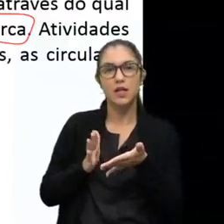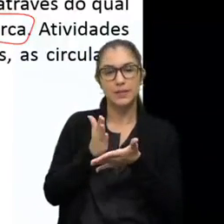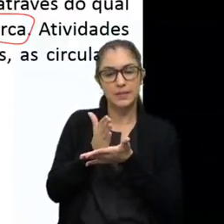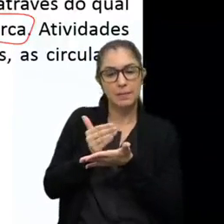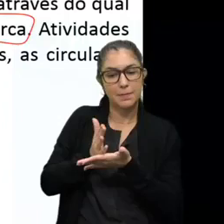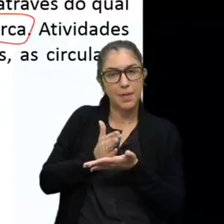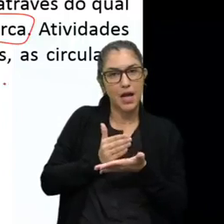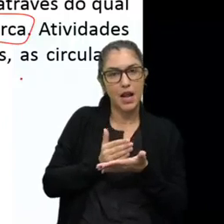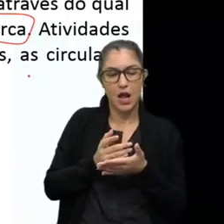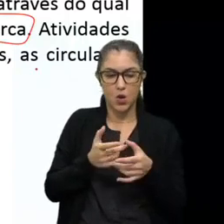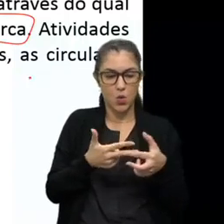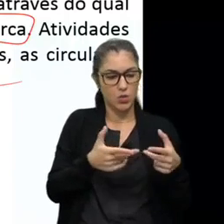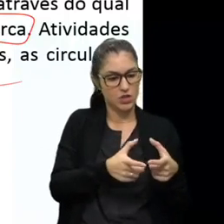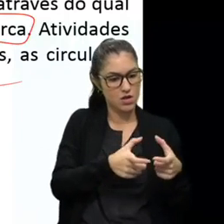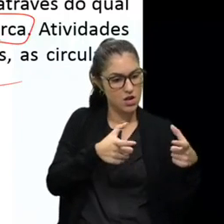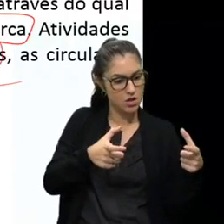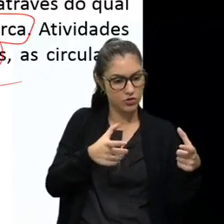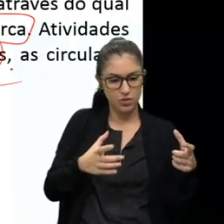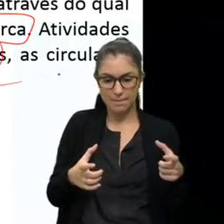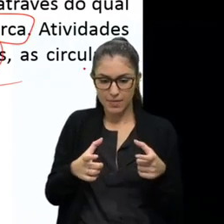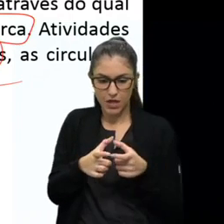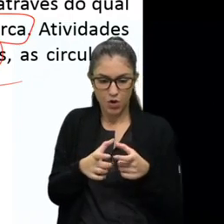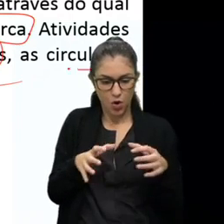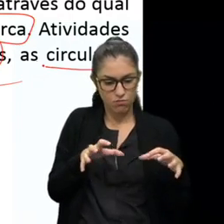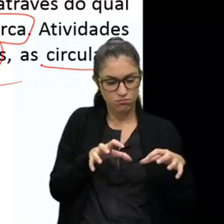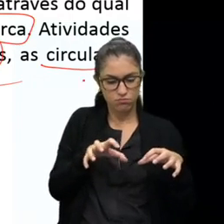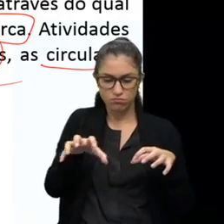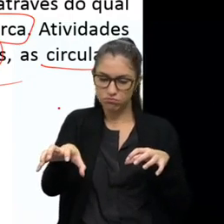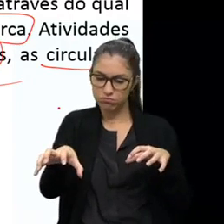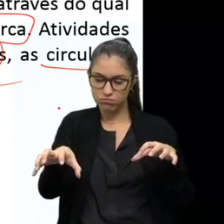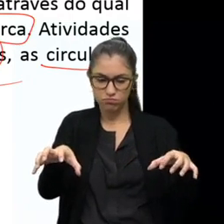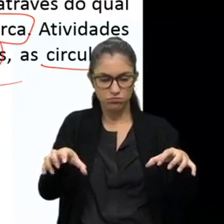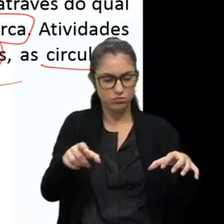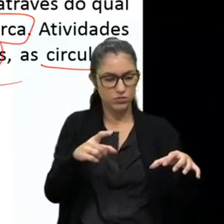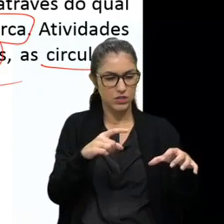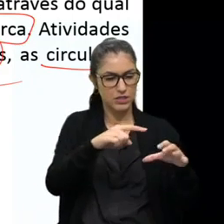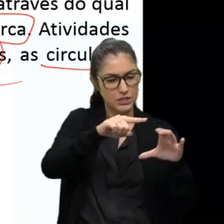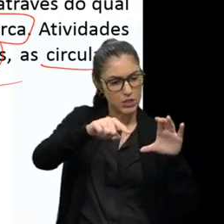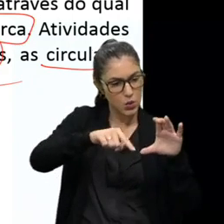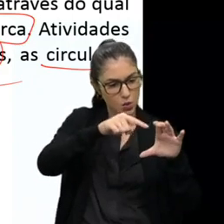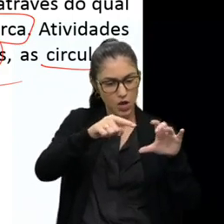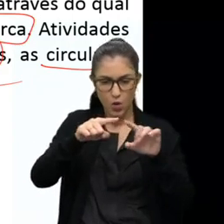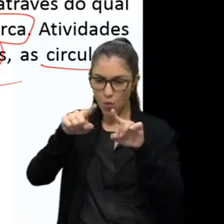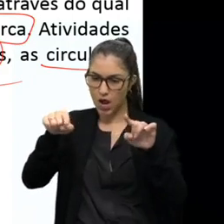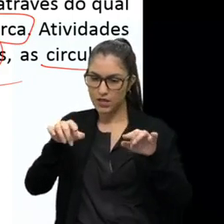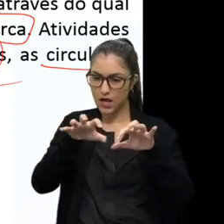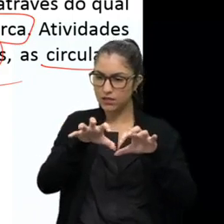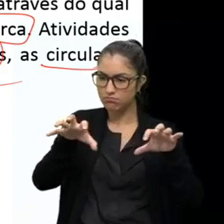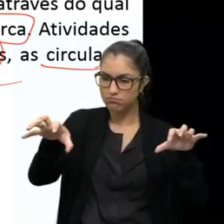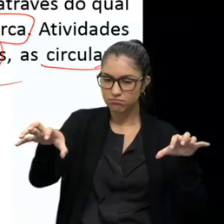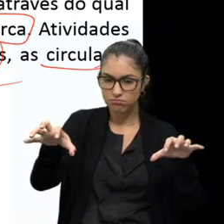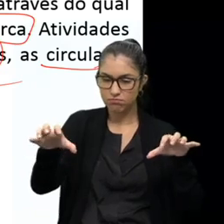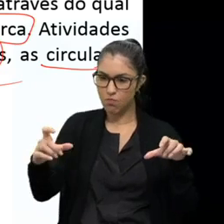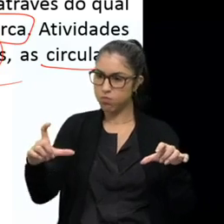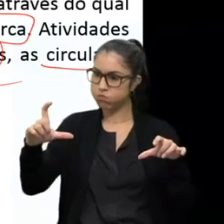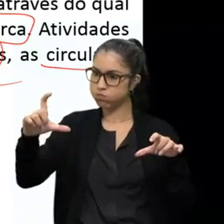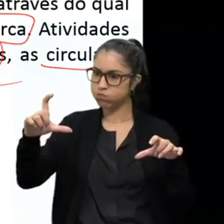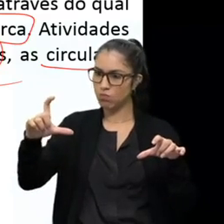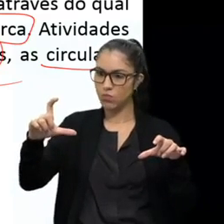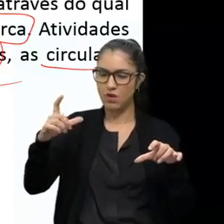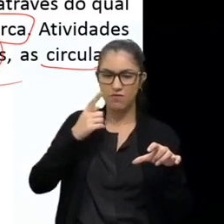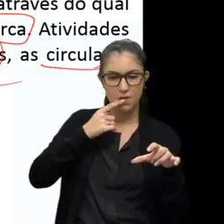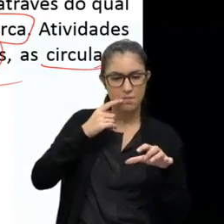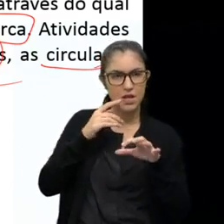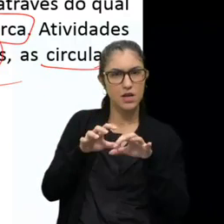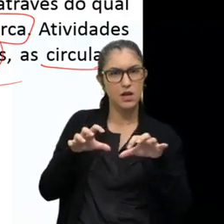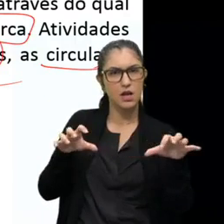as peças maiores das peças menores, as peças circulares das quadradas, as grossas das vermelhas,